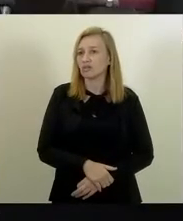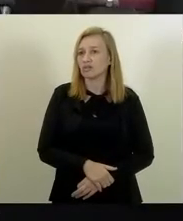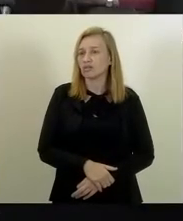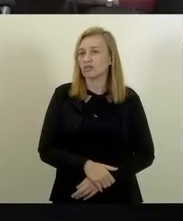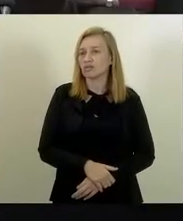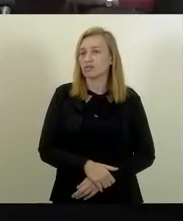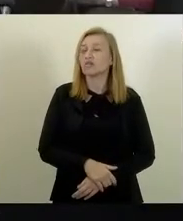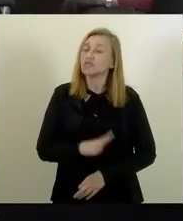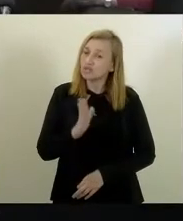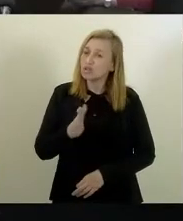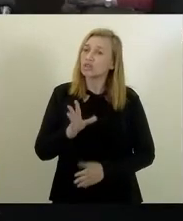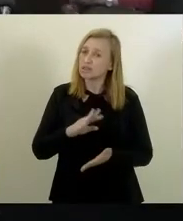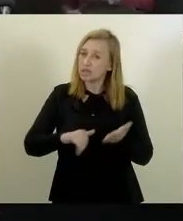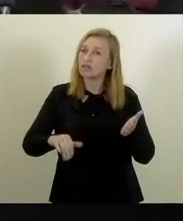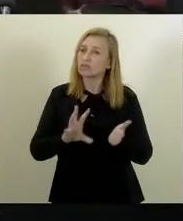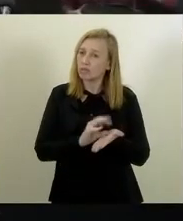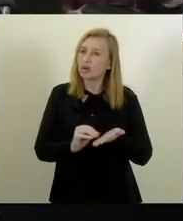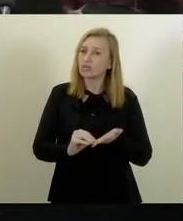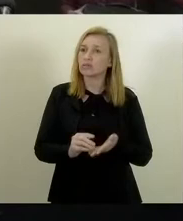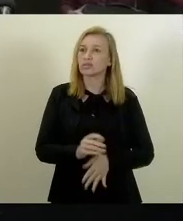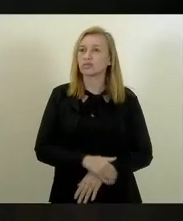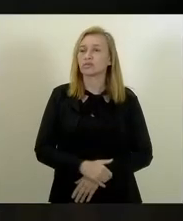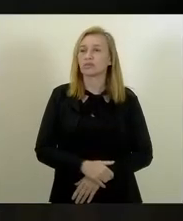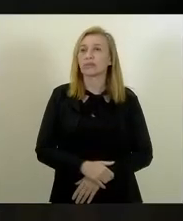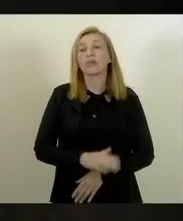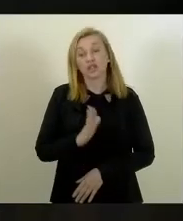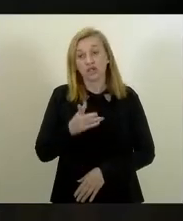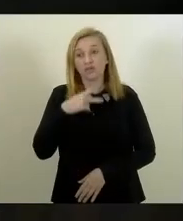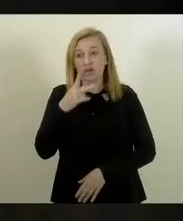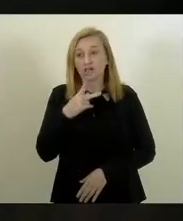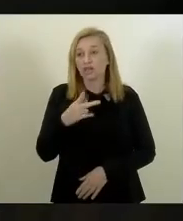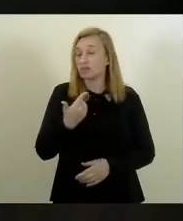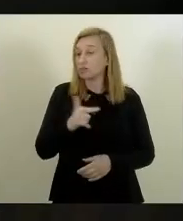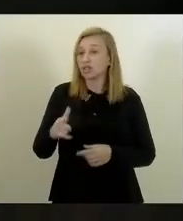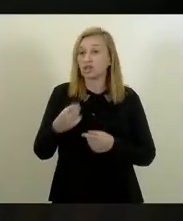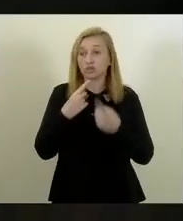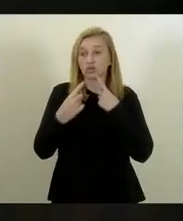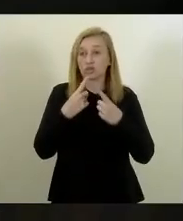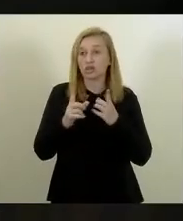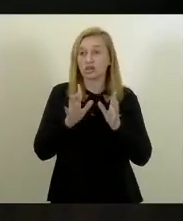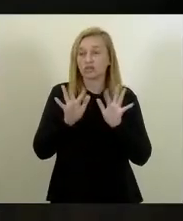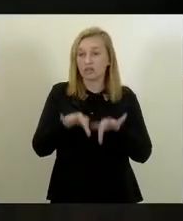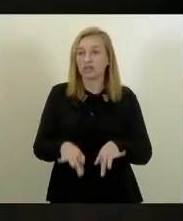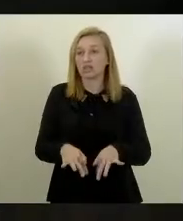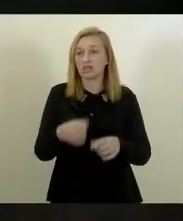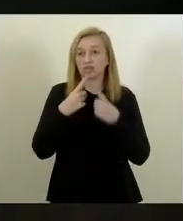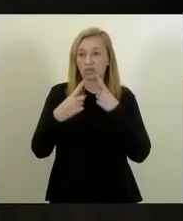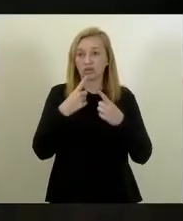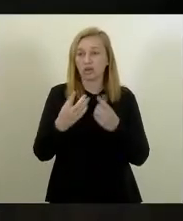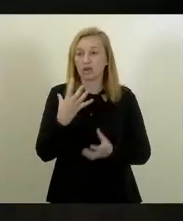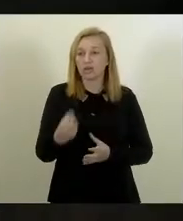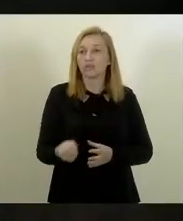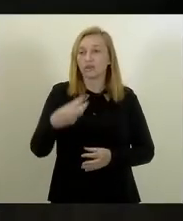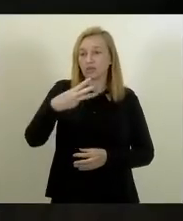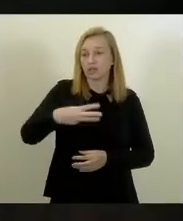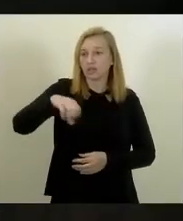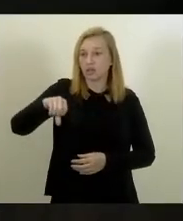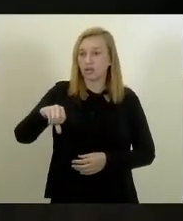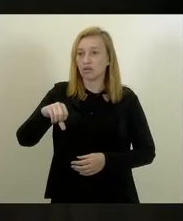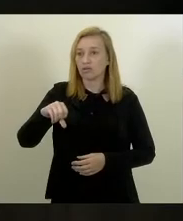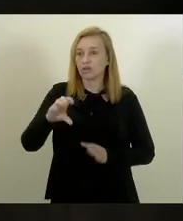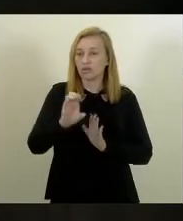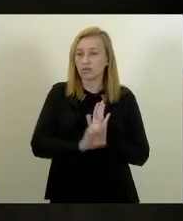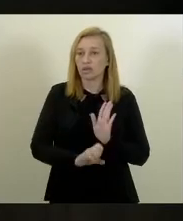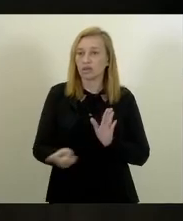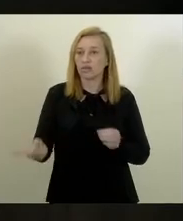Não, saiu de pauta. Eu disse, não havendo quem queira discutir, encerra a discussão. O projeto recebeu 39 emendas e retorna às